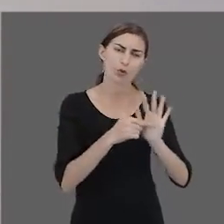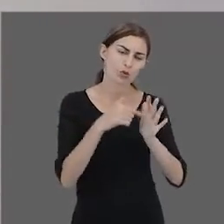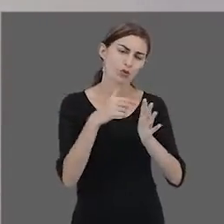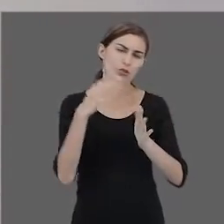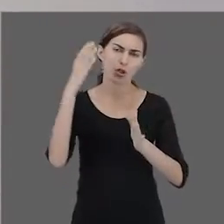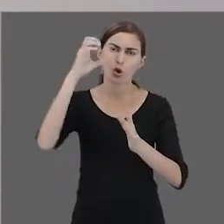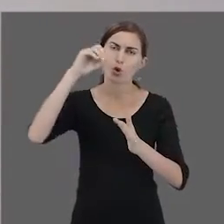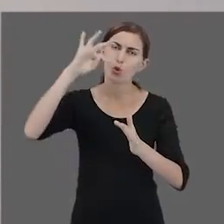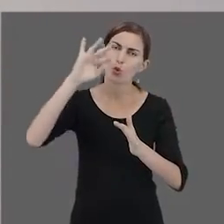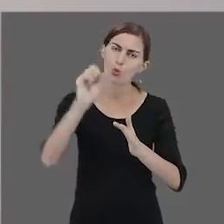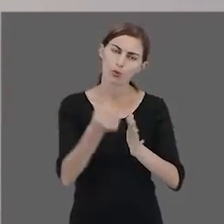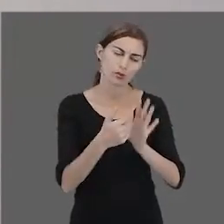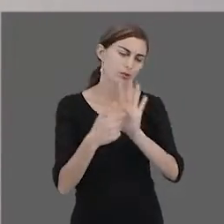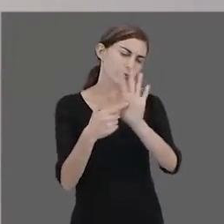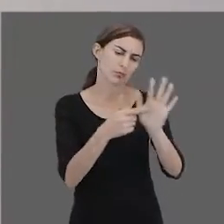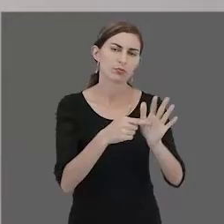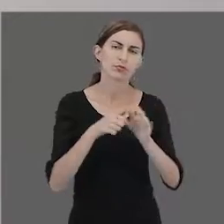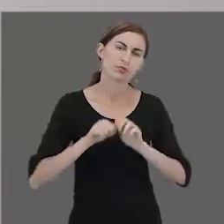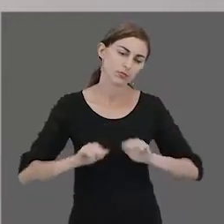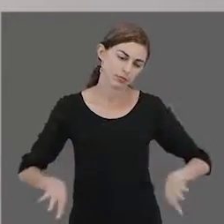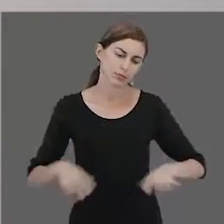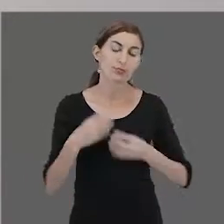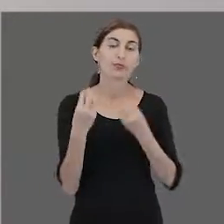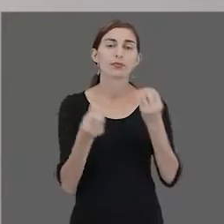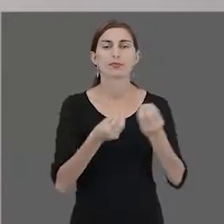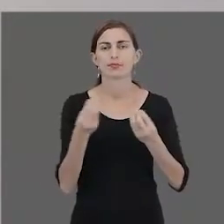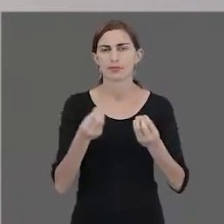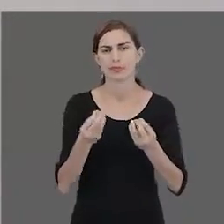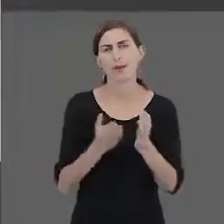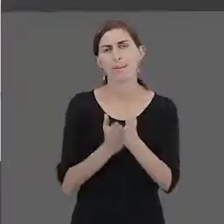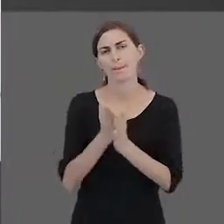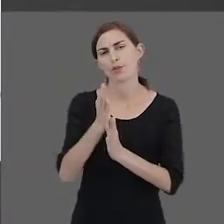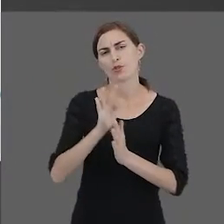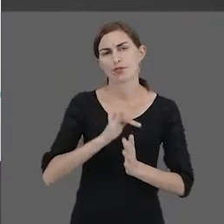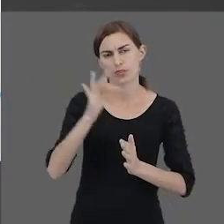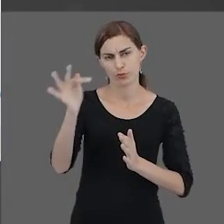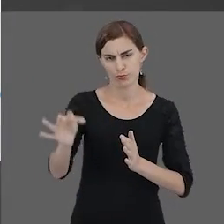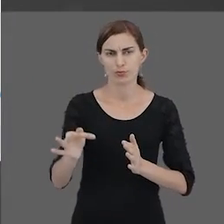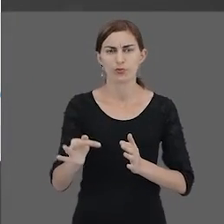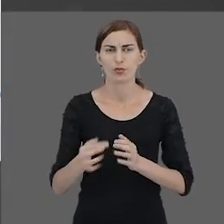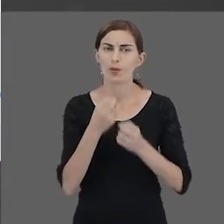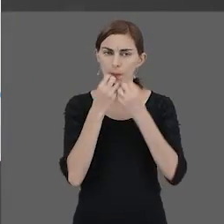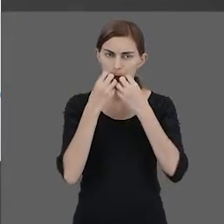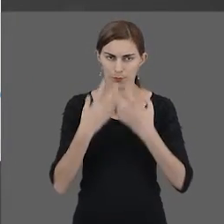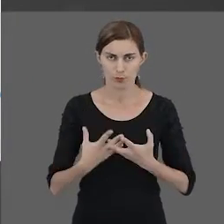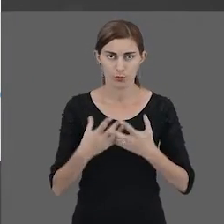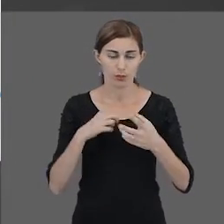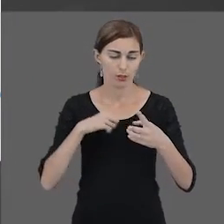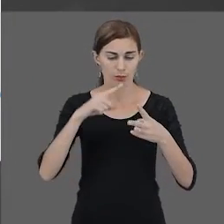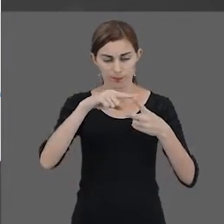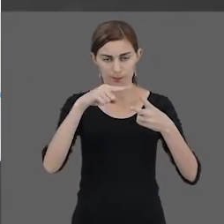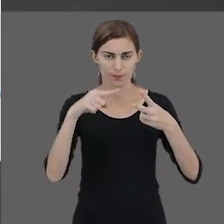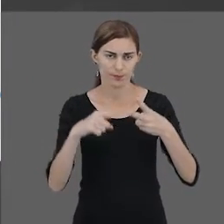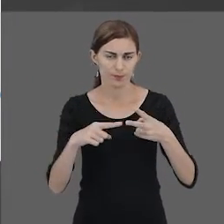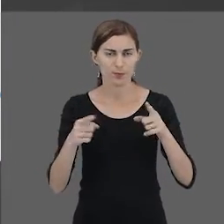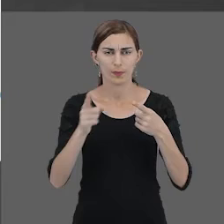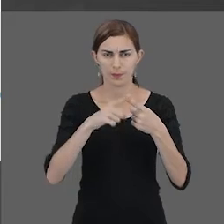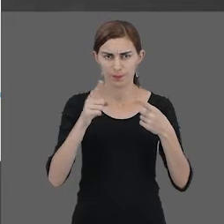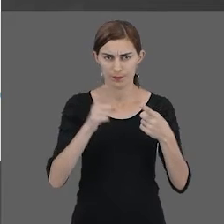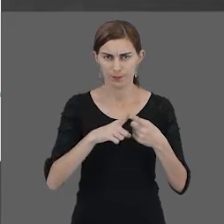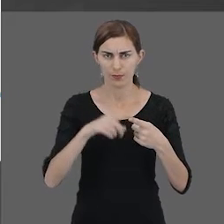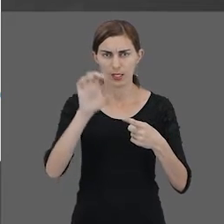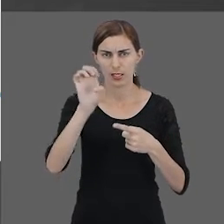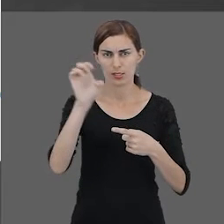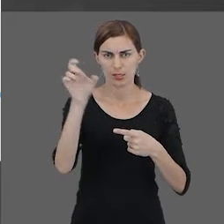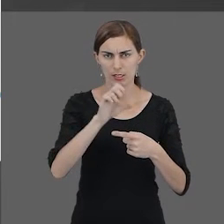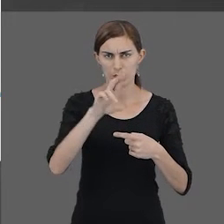tem que ter para que, de fato, possa ser aprovado futuramente. Bom, existem dois pontos. Existe a